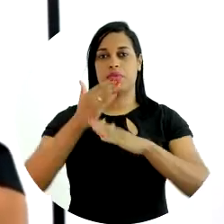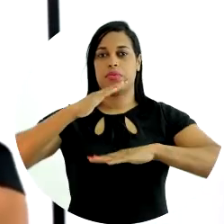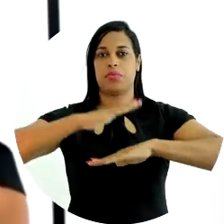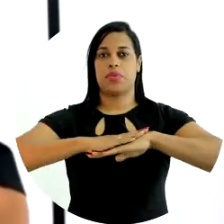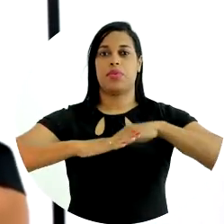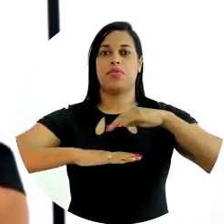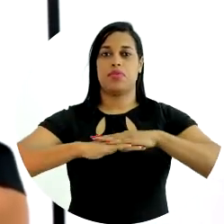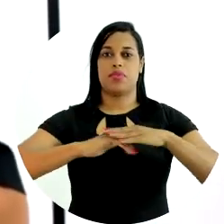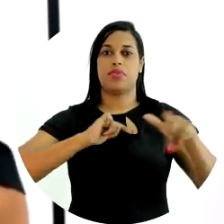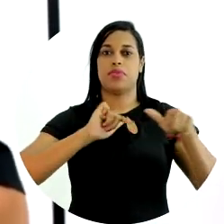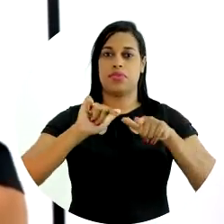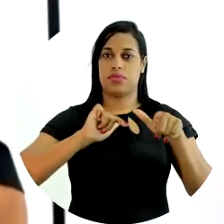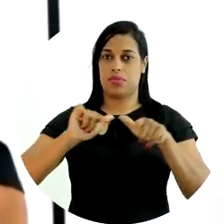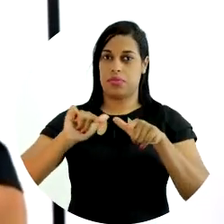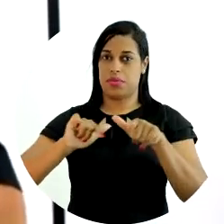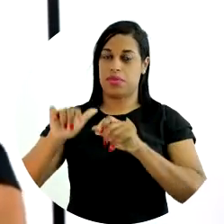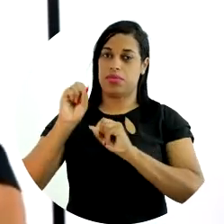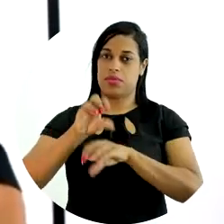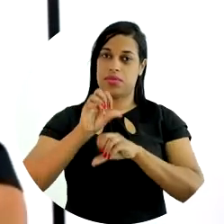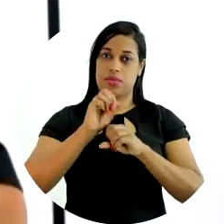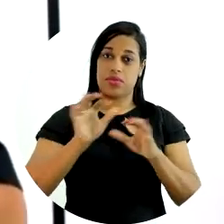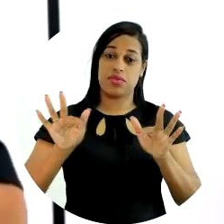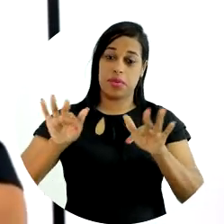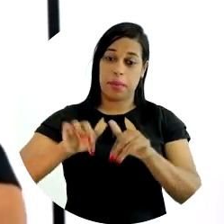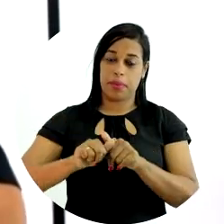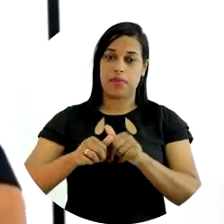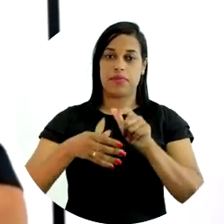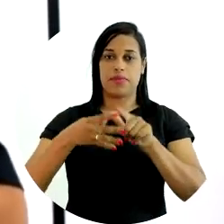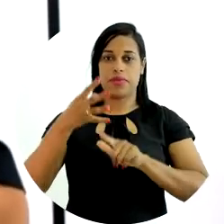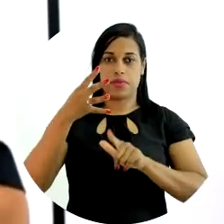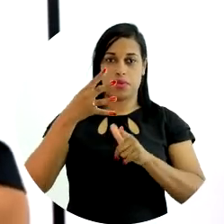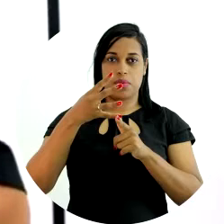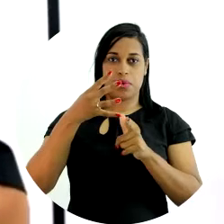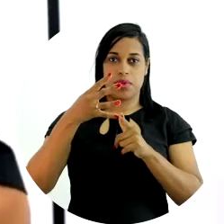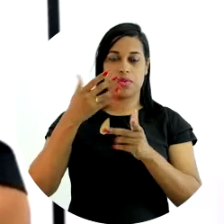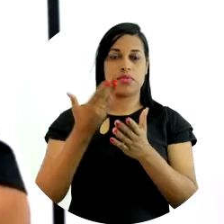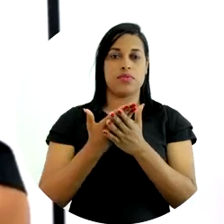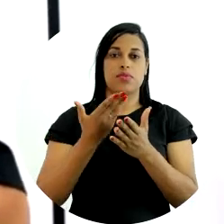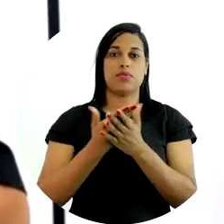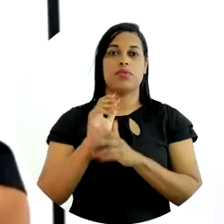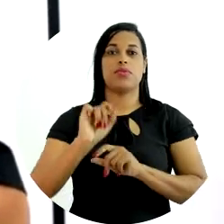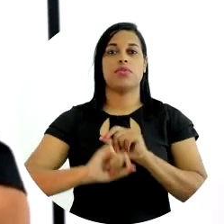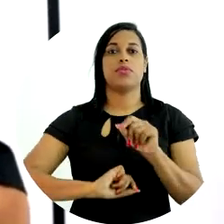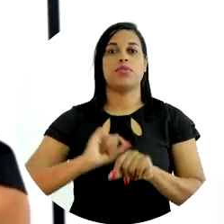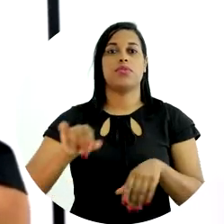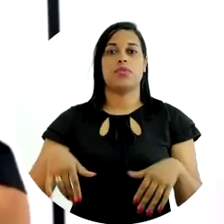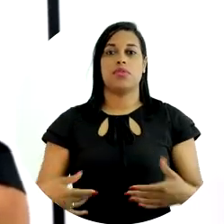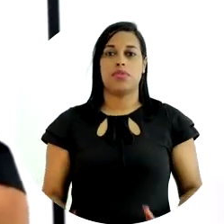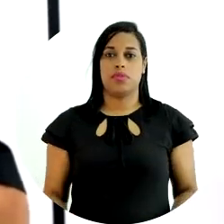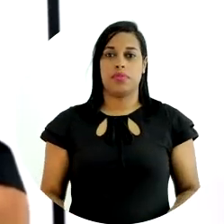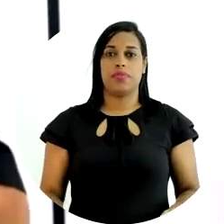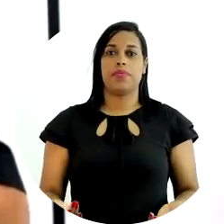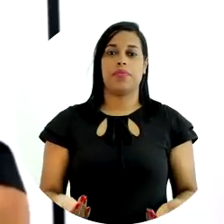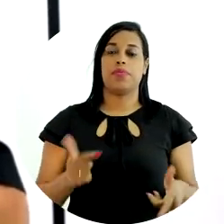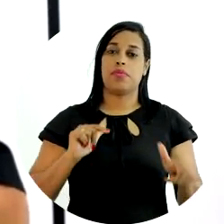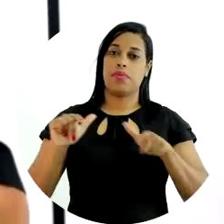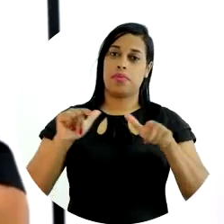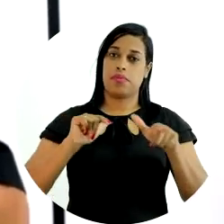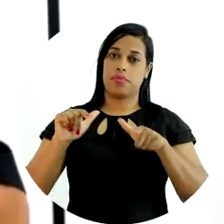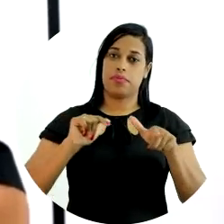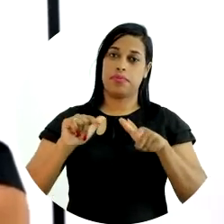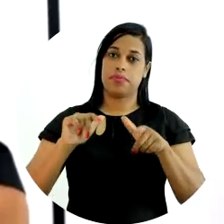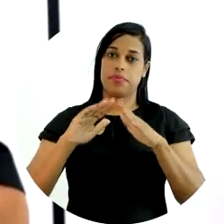a profissionalização do trabalhador na educação e, por fim, no quarto capítulo, nós estaremos estudando